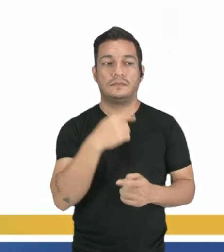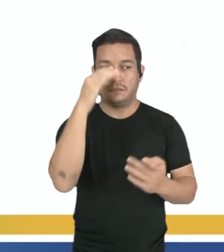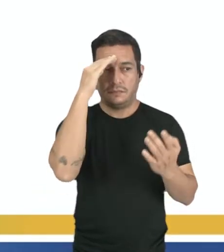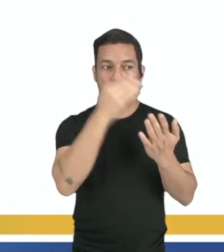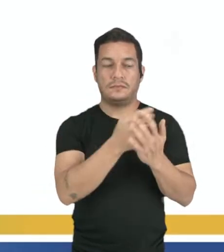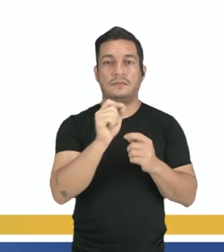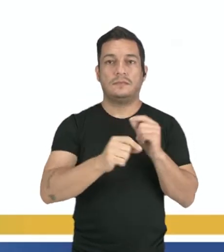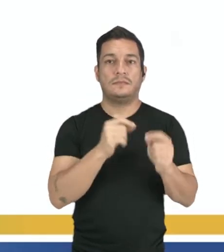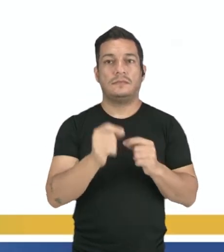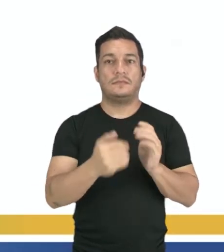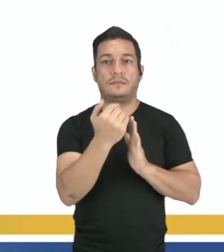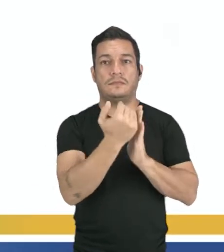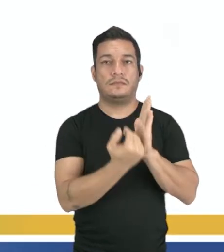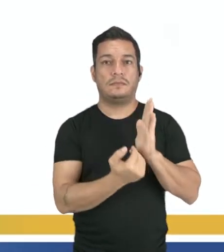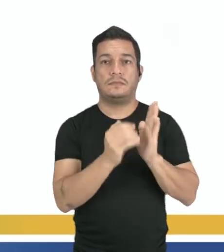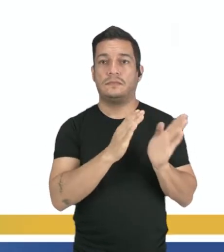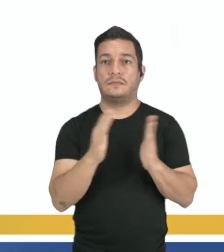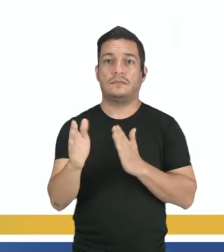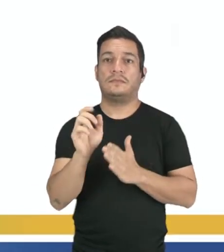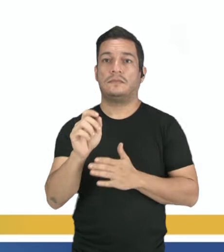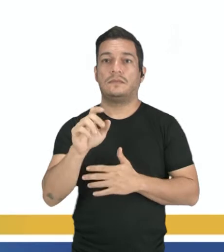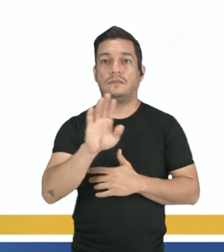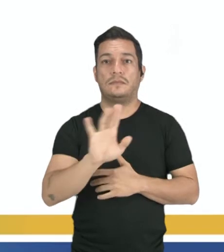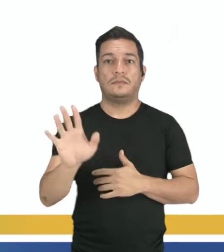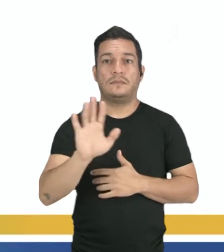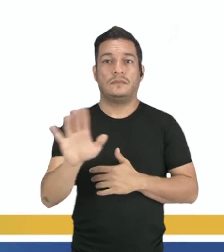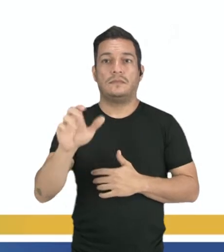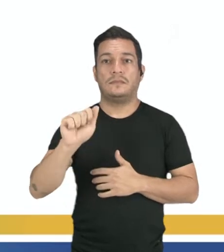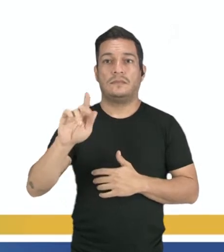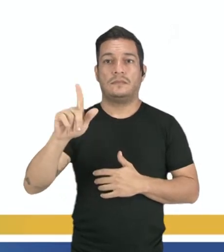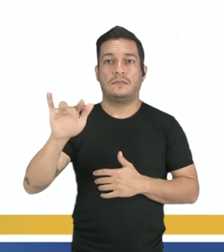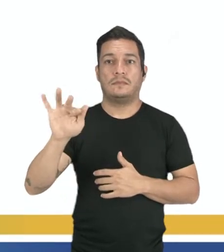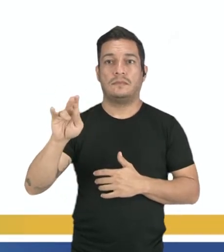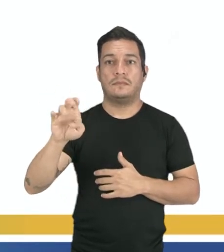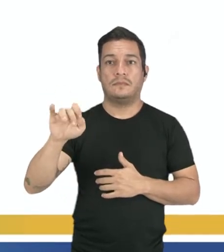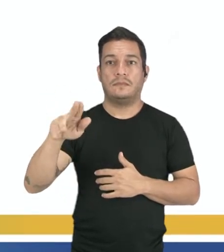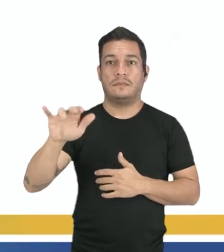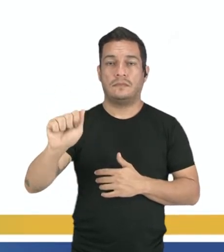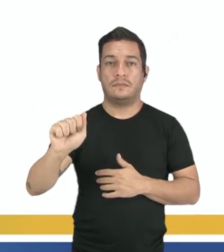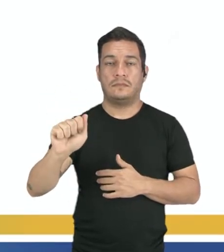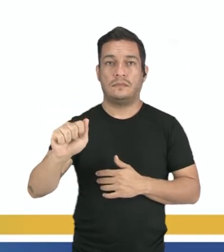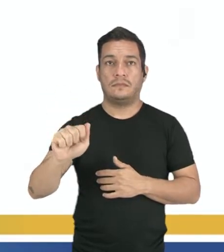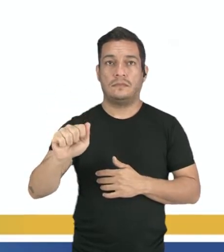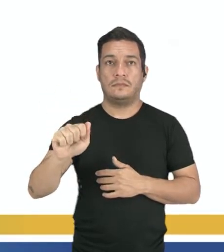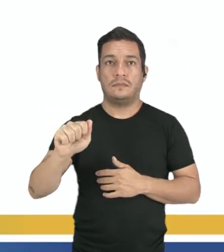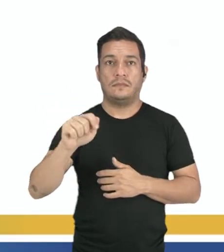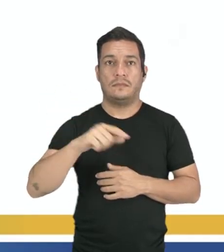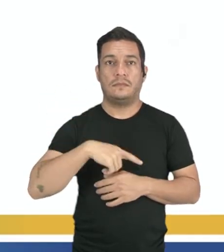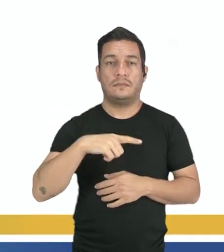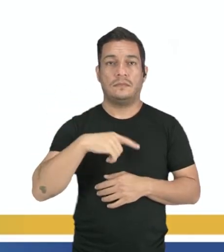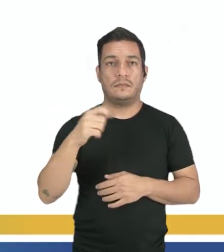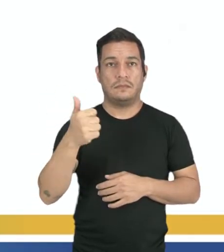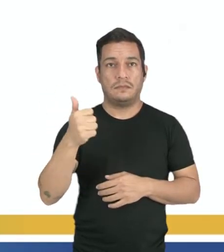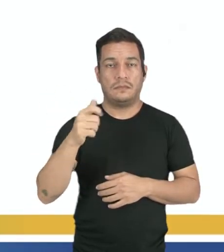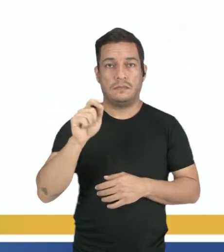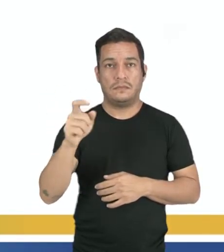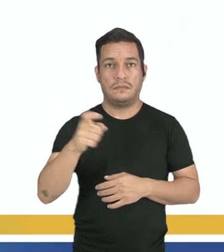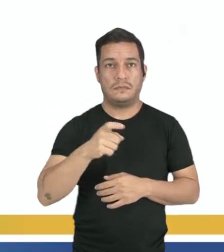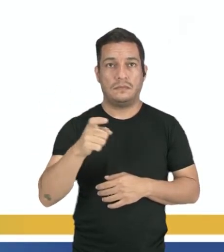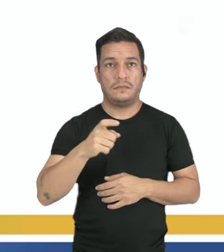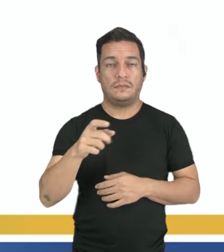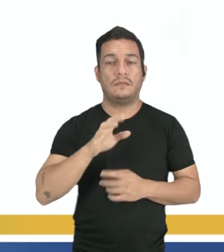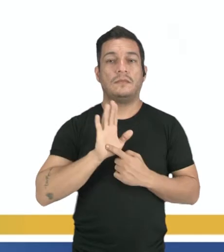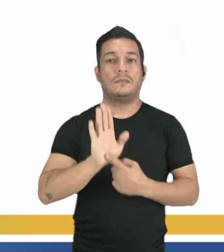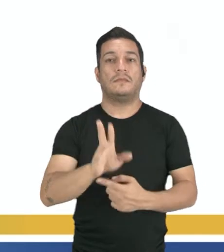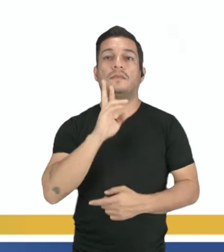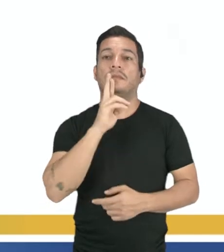o critério de ordem alfabética, Se o x vem primeiro aí no nosso alfabeto, então o valor de x aparece primeiro